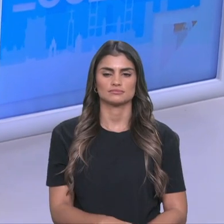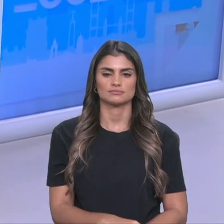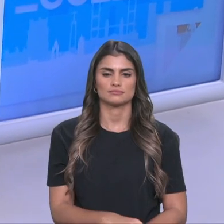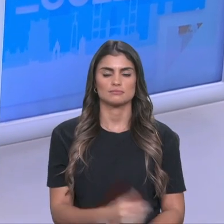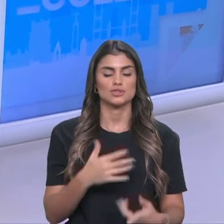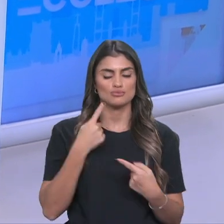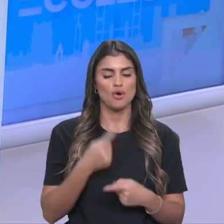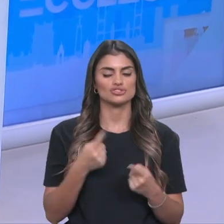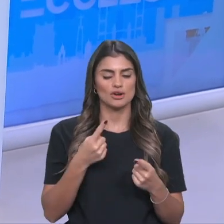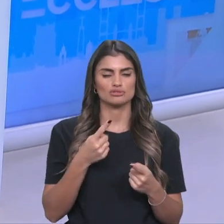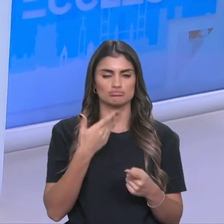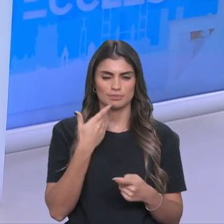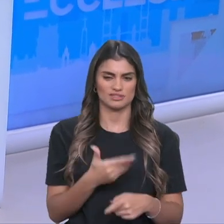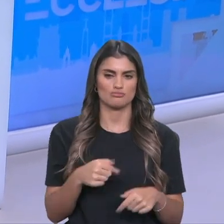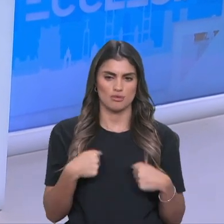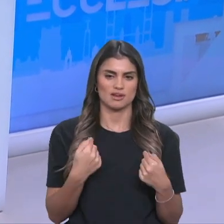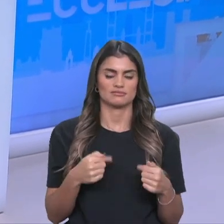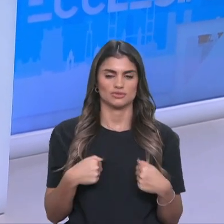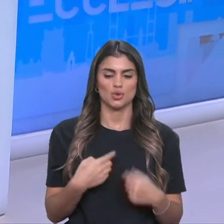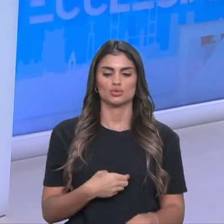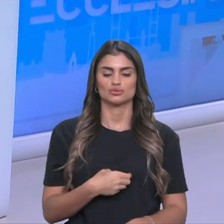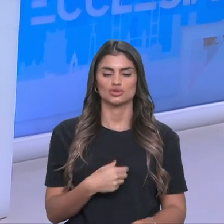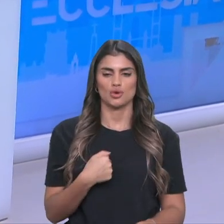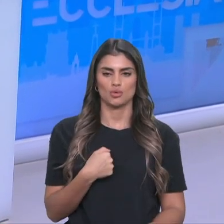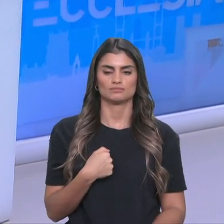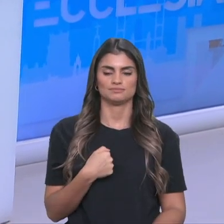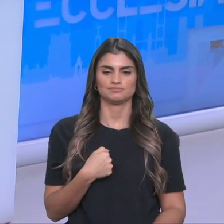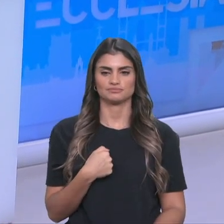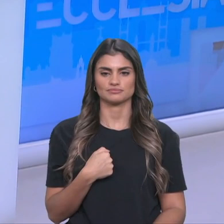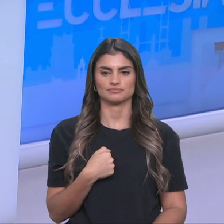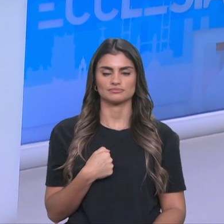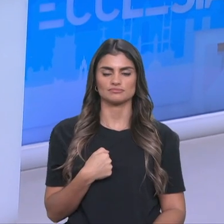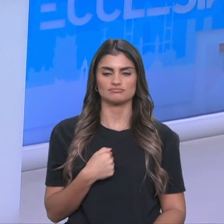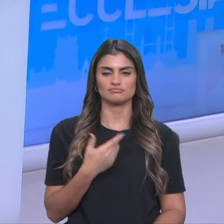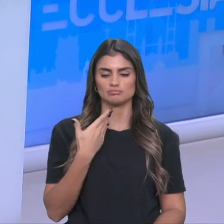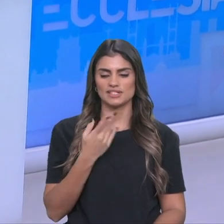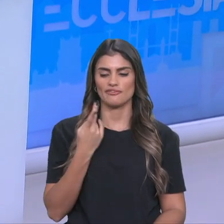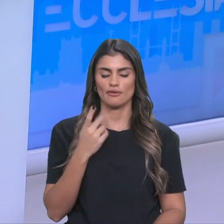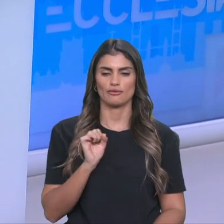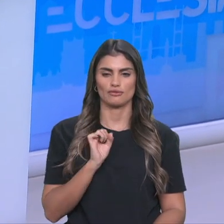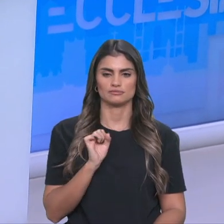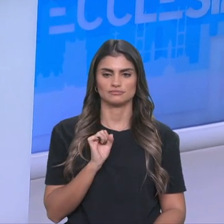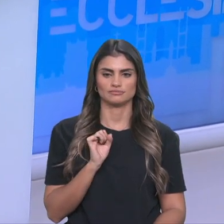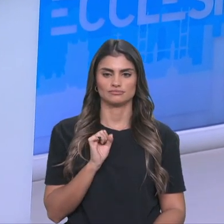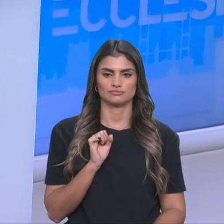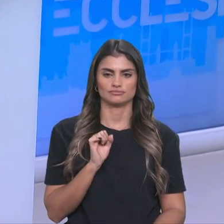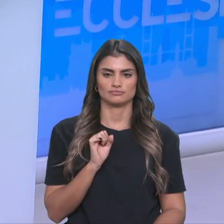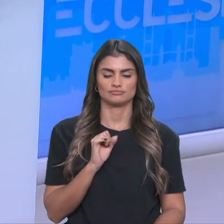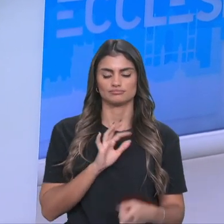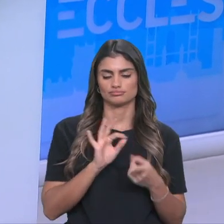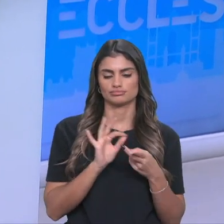de facto, é que eu sintonizei a minha experiência de vida, de certa forma, sintonizou-se com um conjunto de